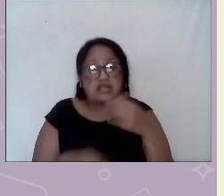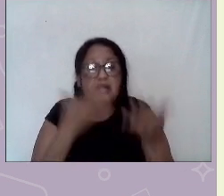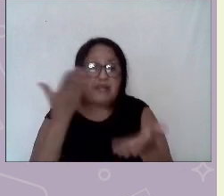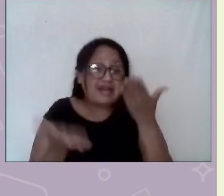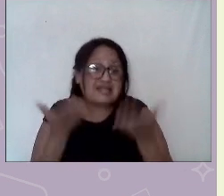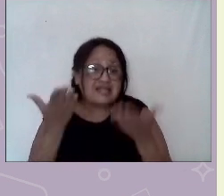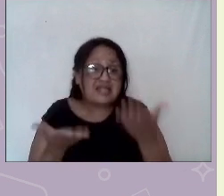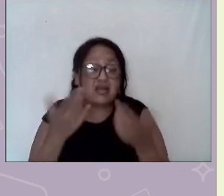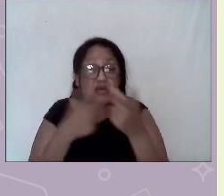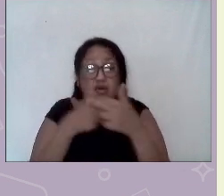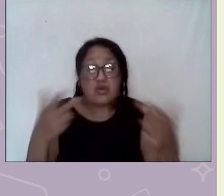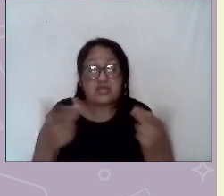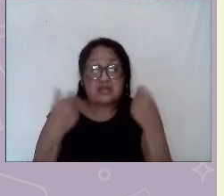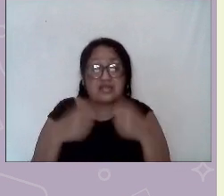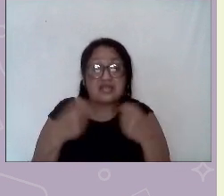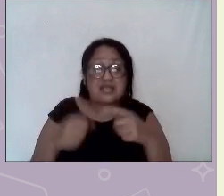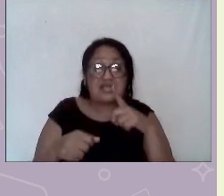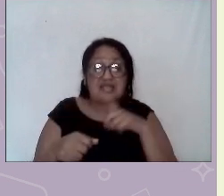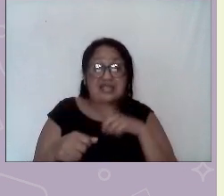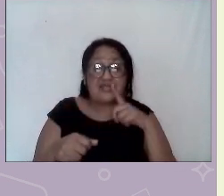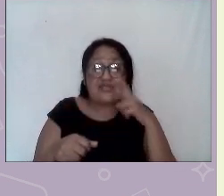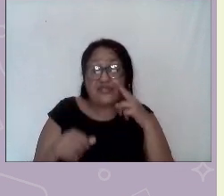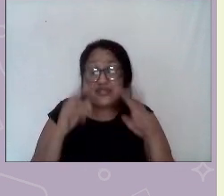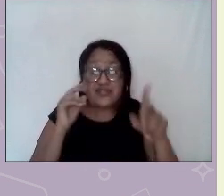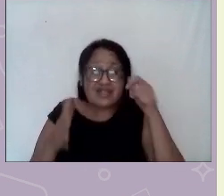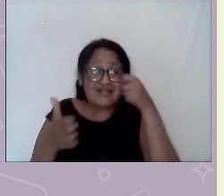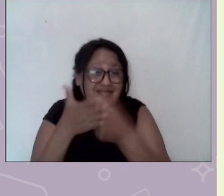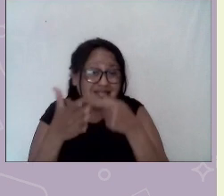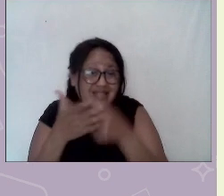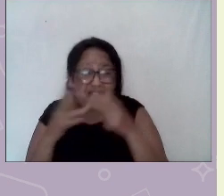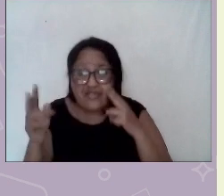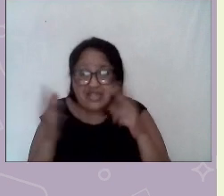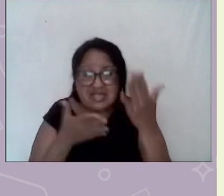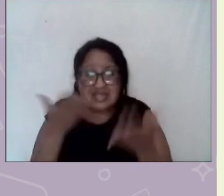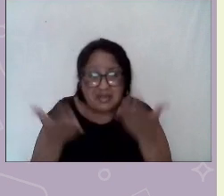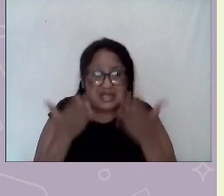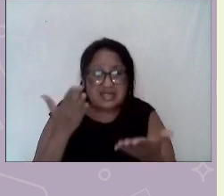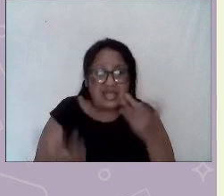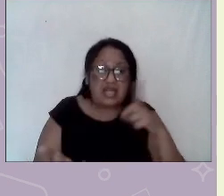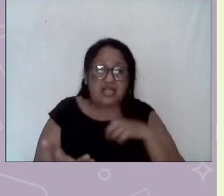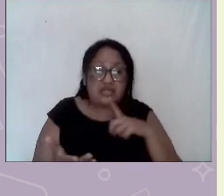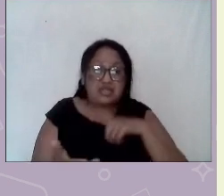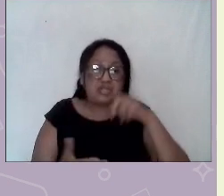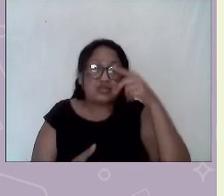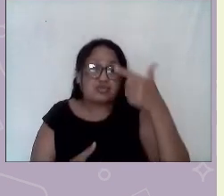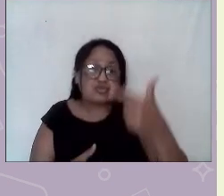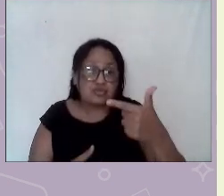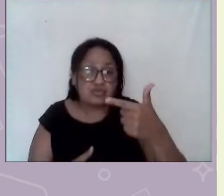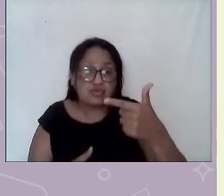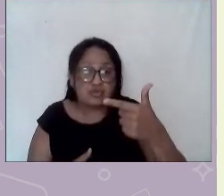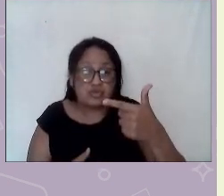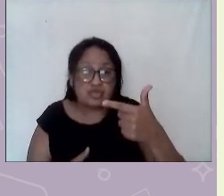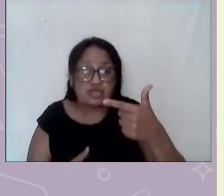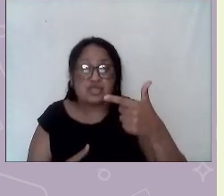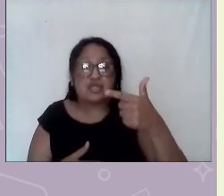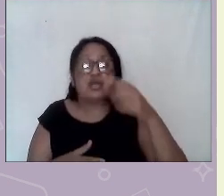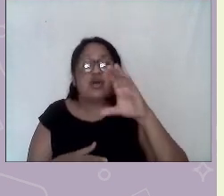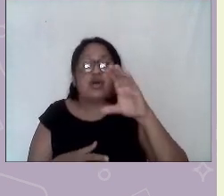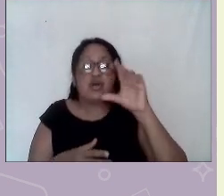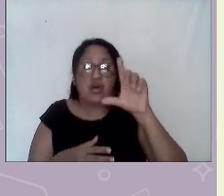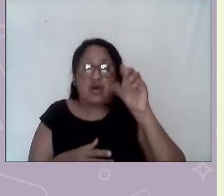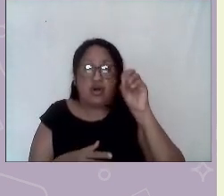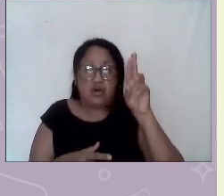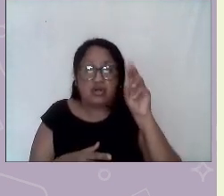é uma coisa que a gente tem que tentar verificar se ela está balanceada então eu tenho dois cloros aqui eu tenho um, dois tá certo